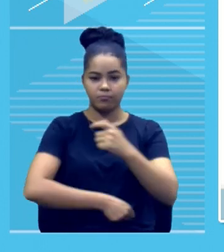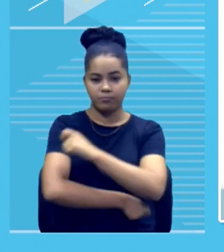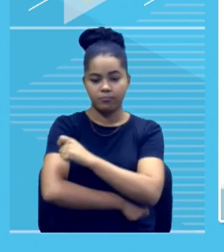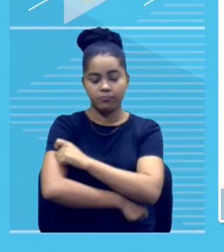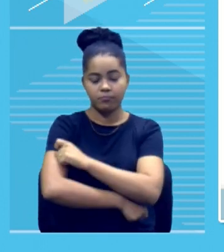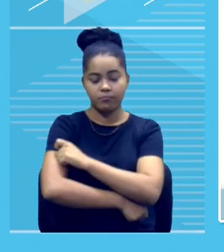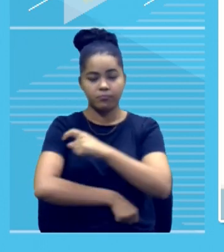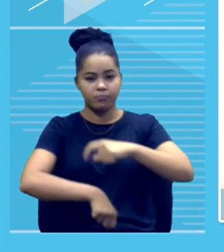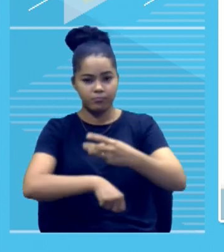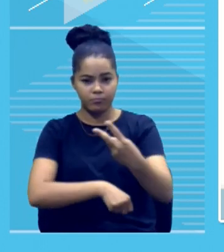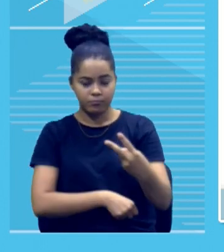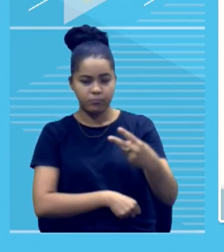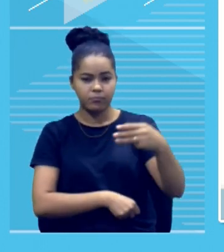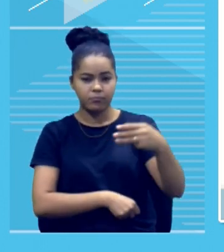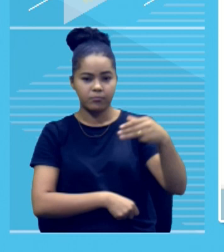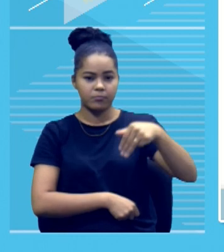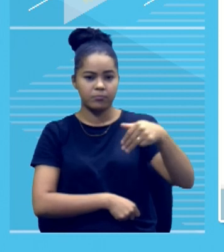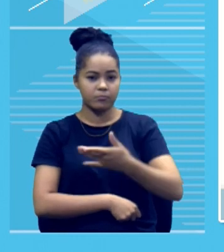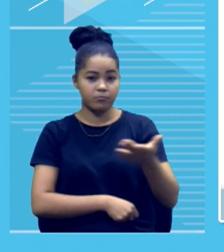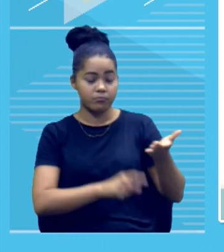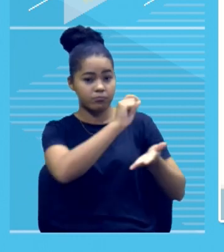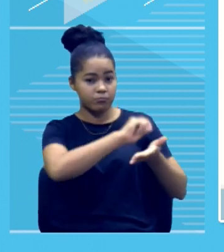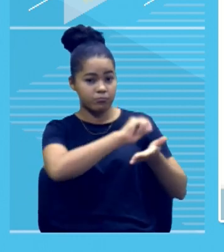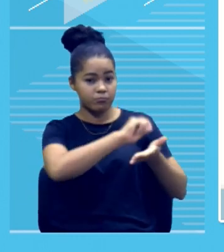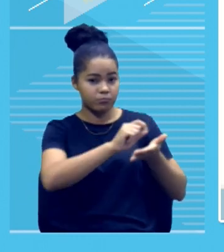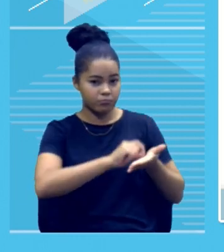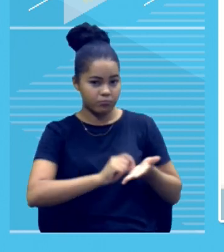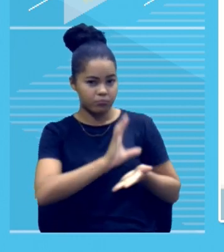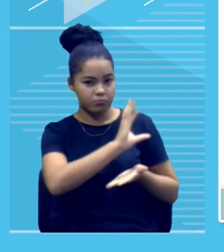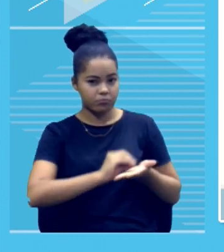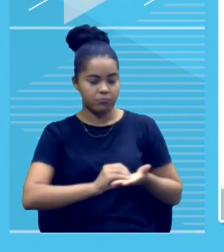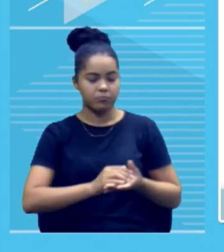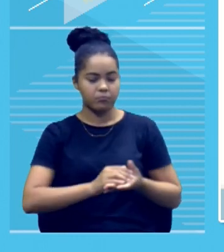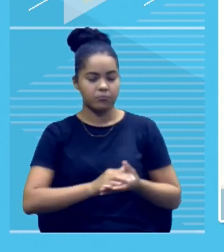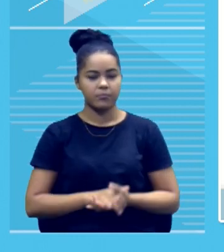colocar aí 2 minutinhos para você fazer as anotações. 2 minutos.